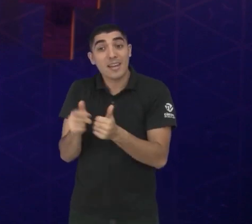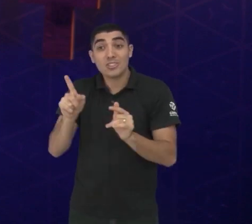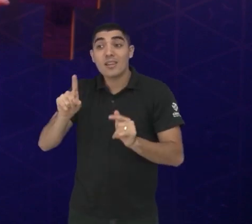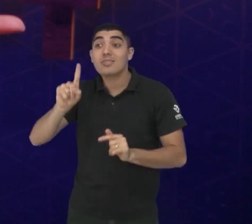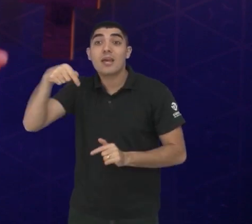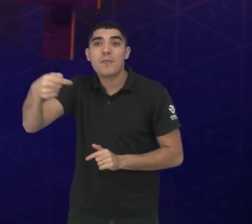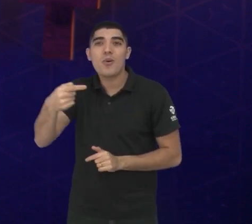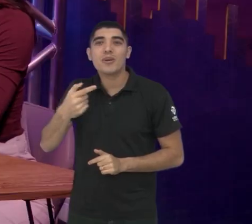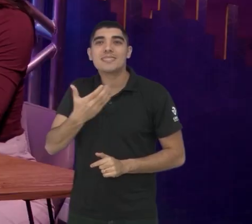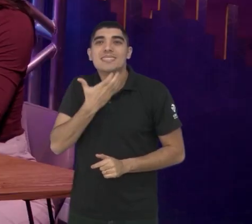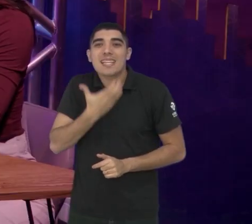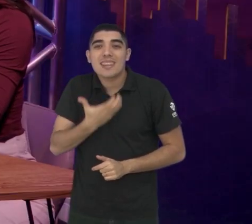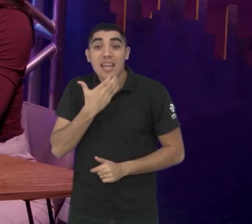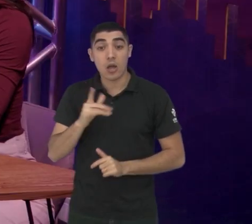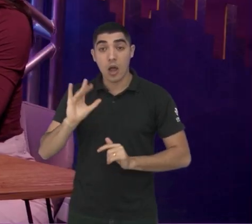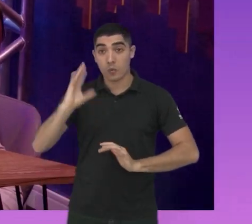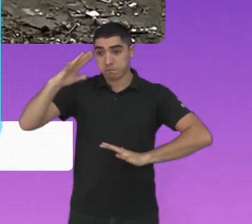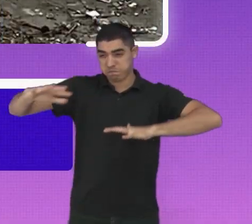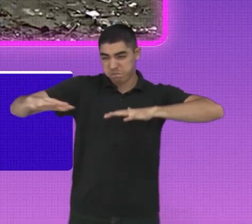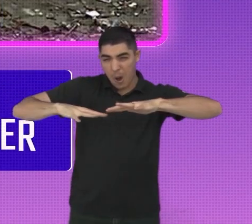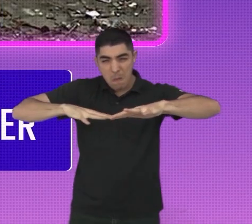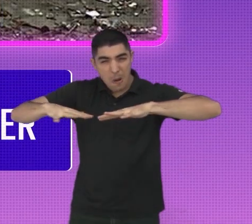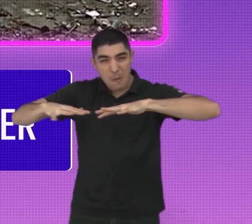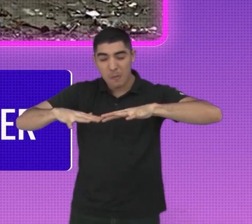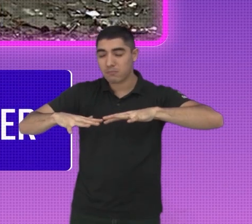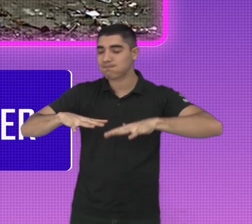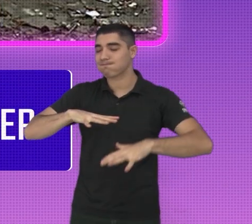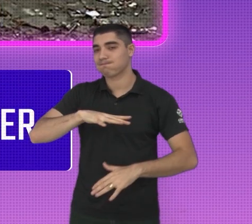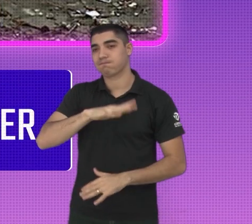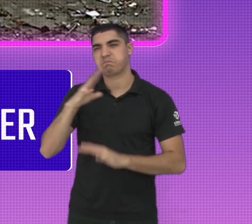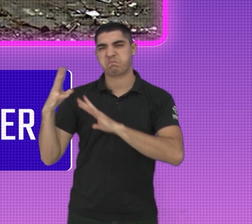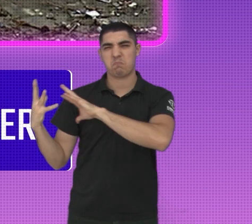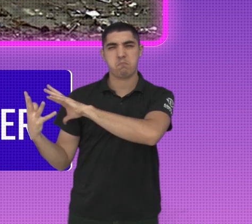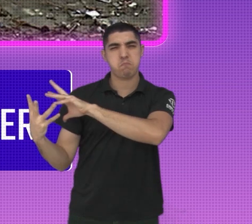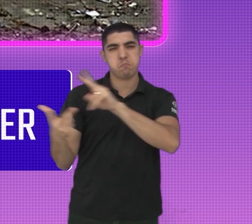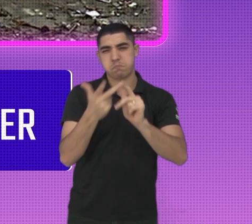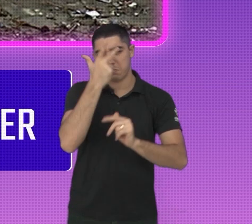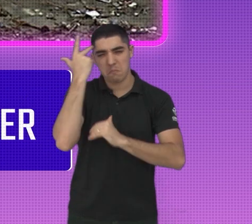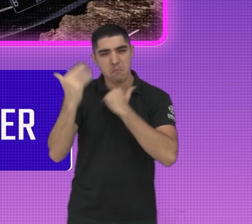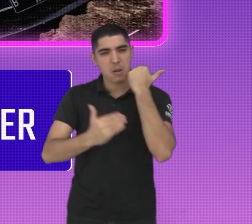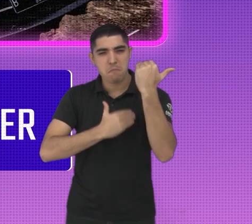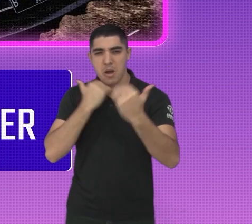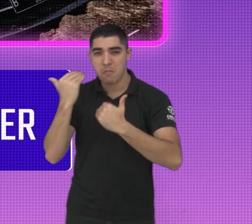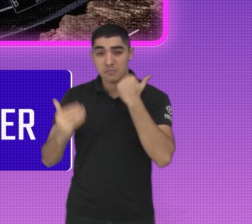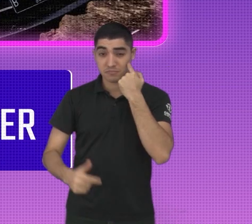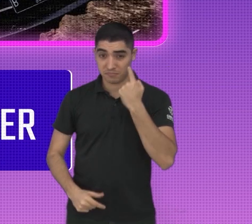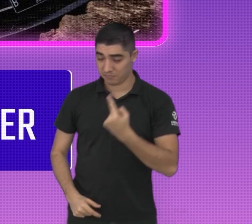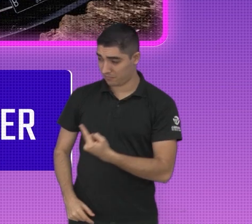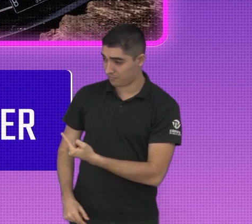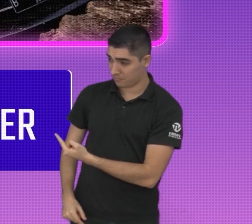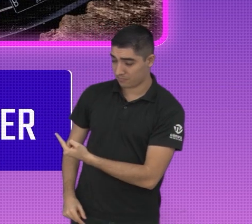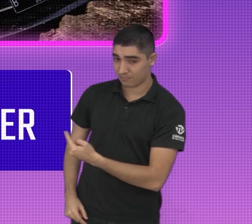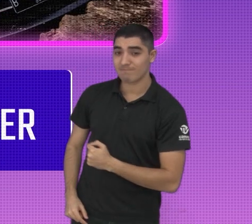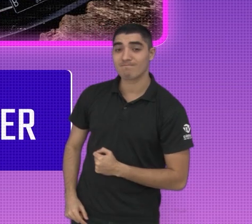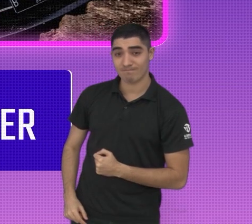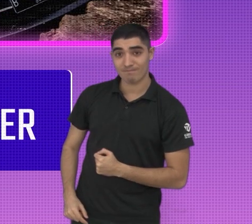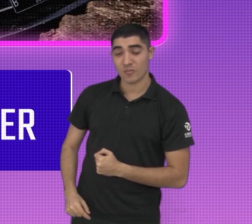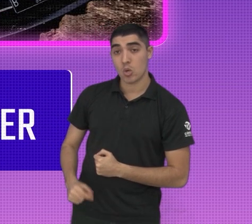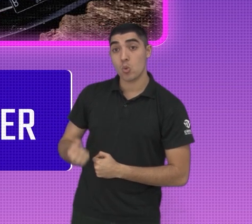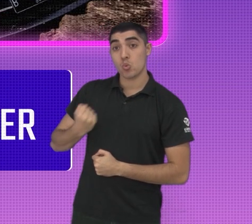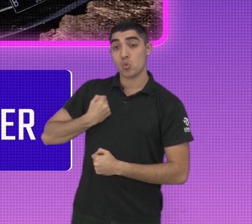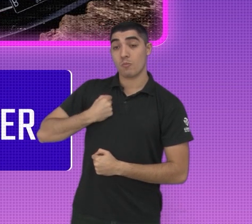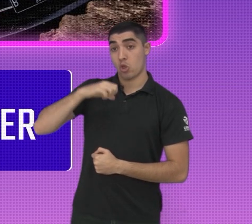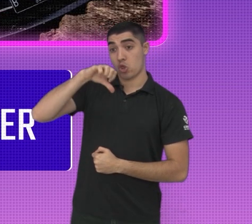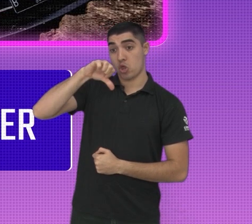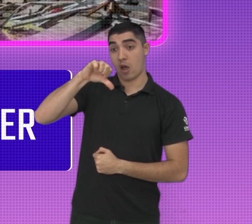de ano, pós-Natal, que teve o terremoto mais mortal da história, que depois de um terremoto